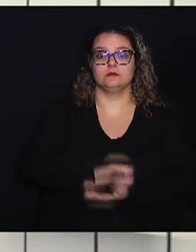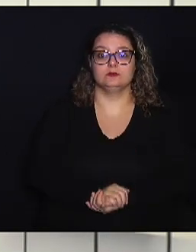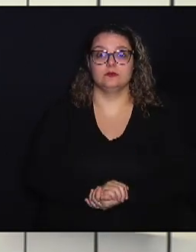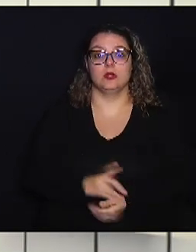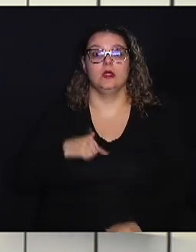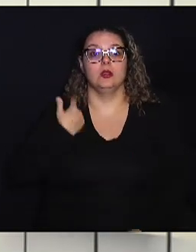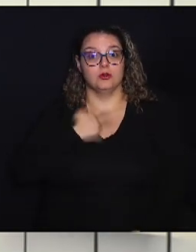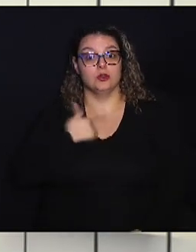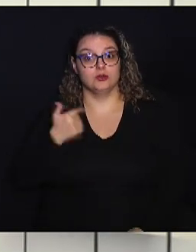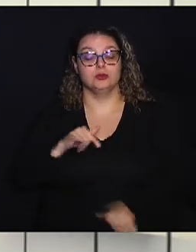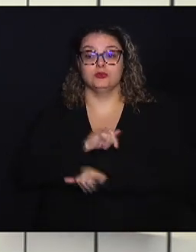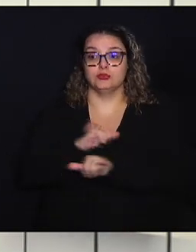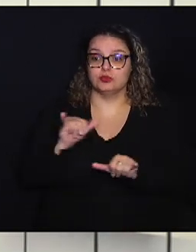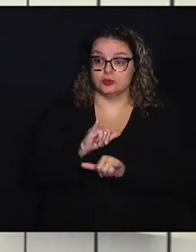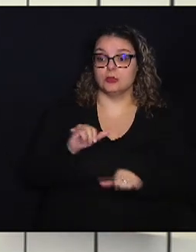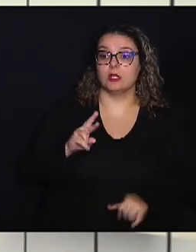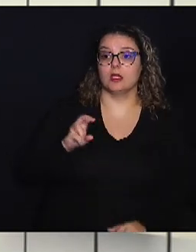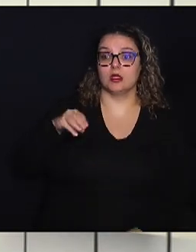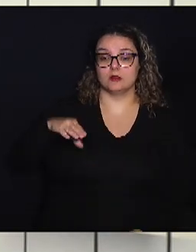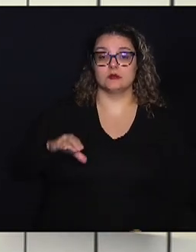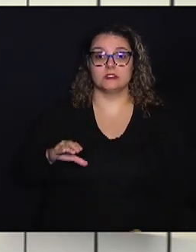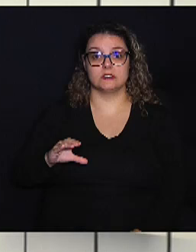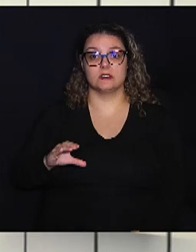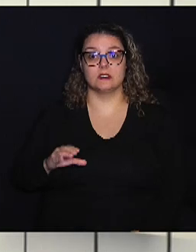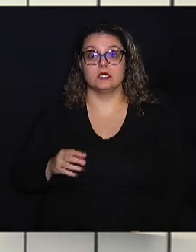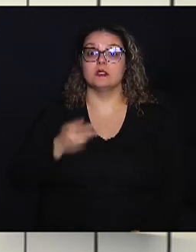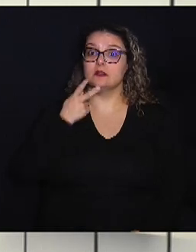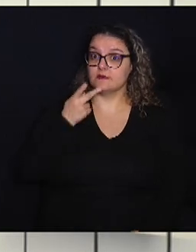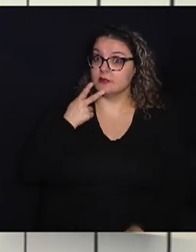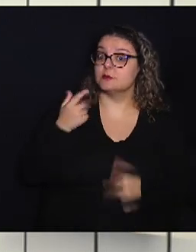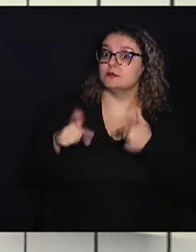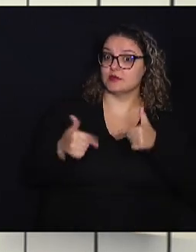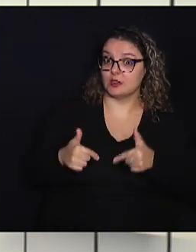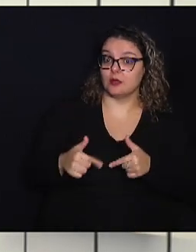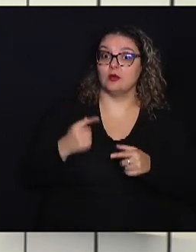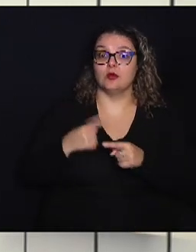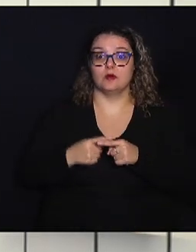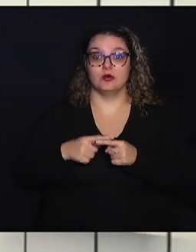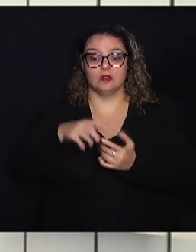aqui com as notícias da metrópole e agora falando sobre emprego, porque